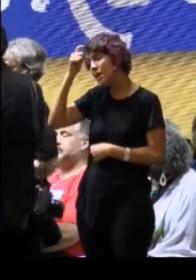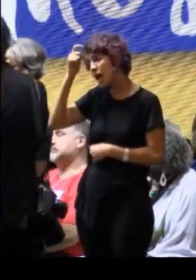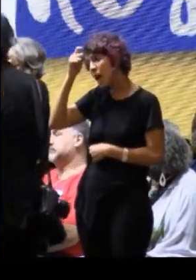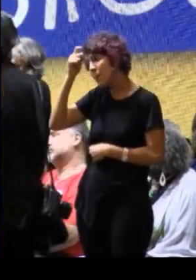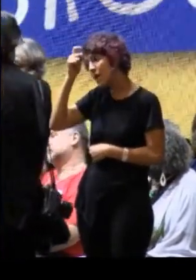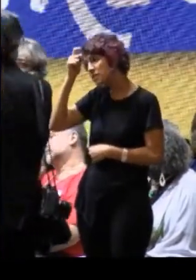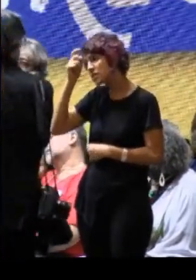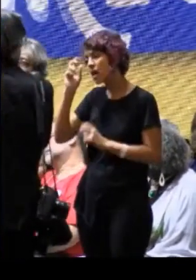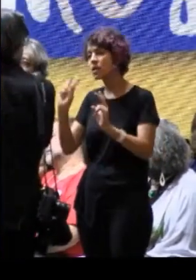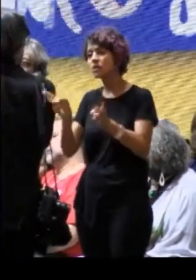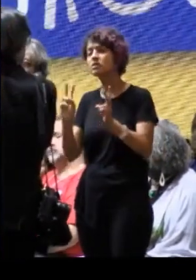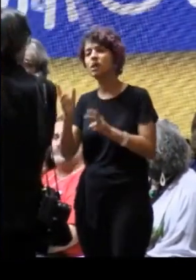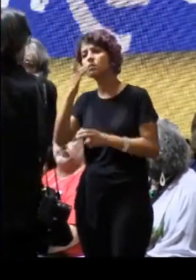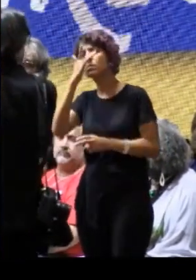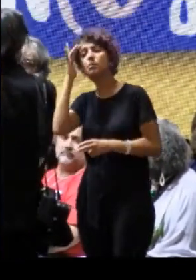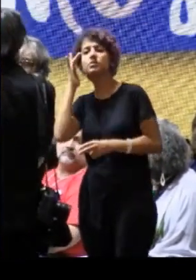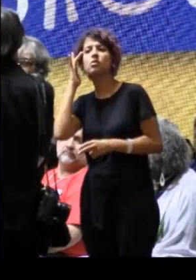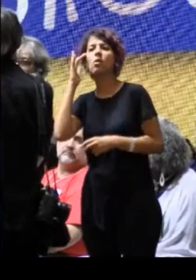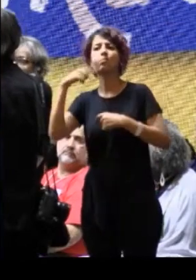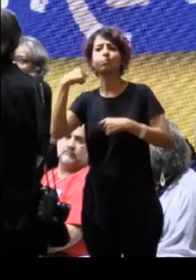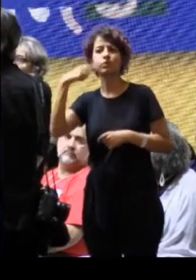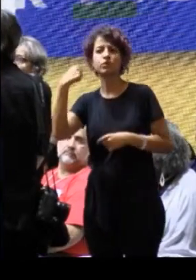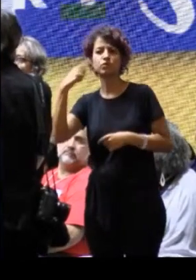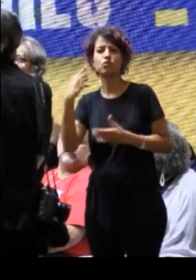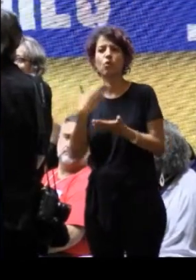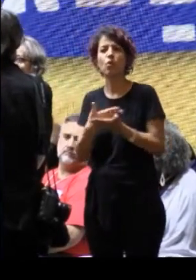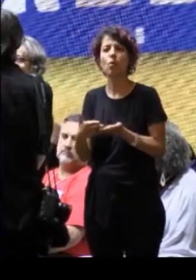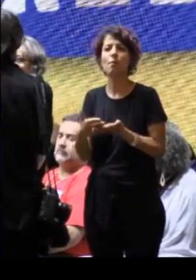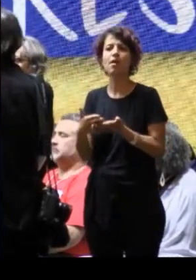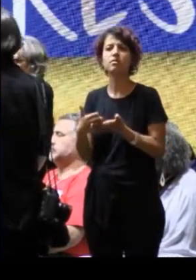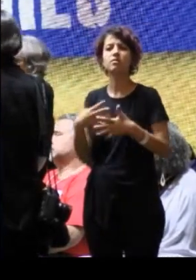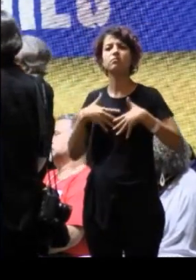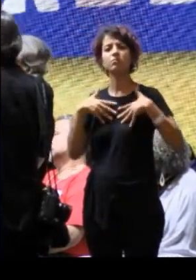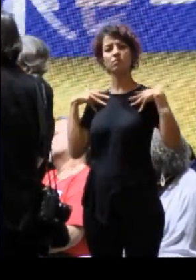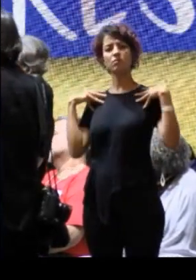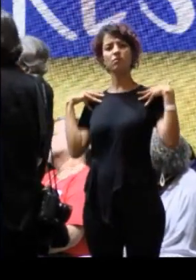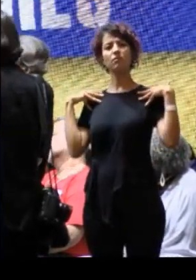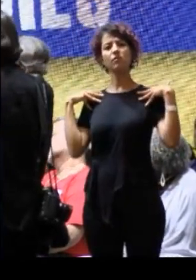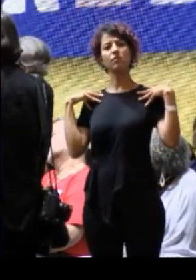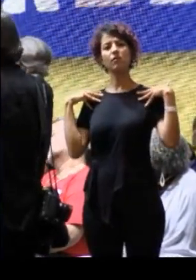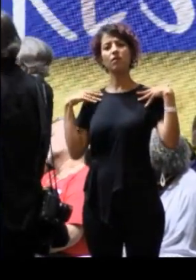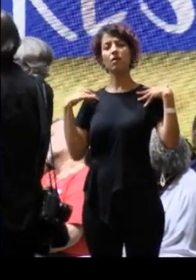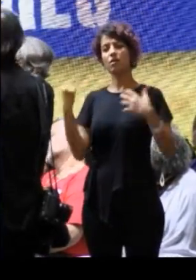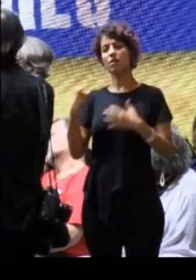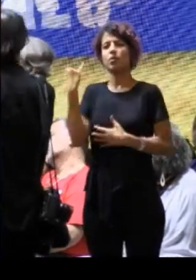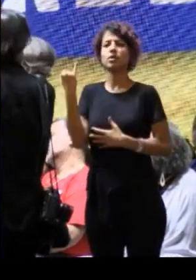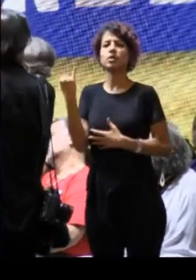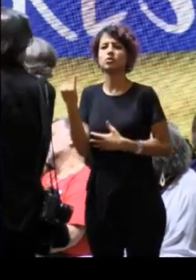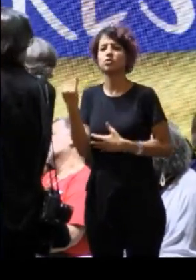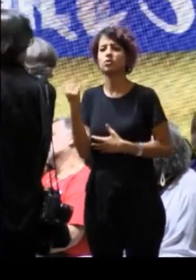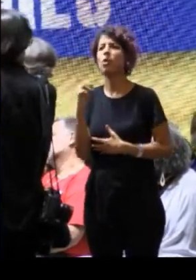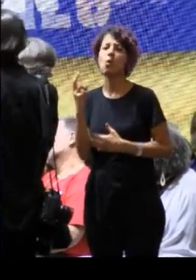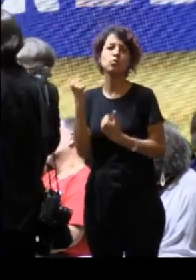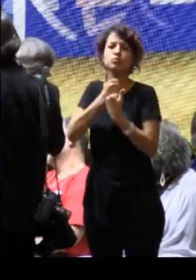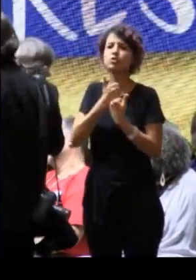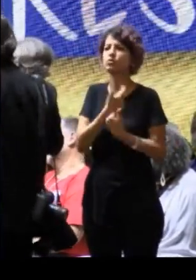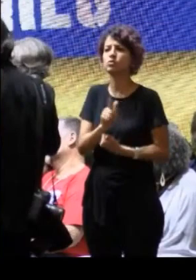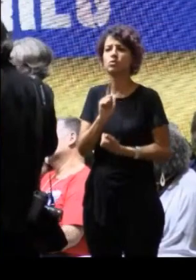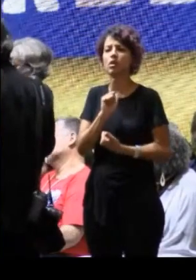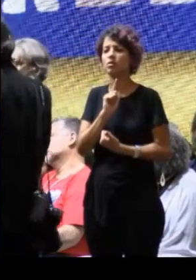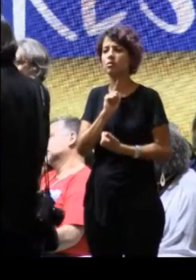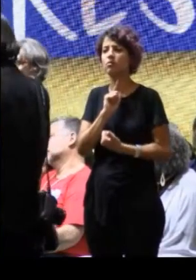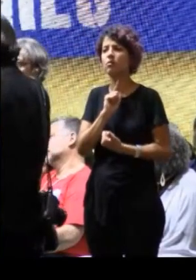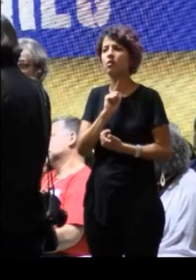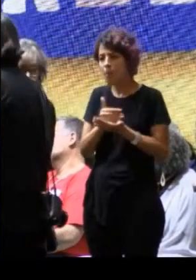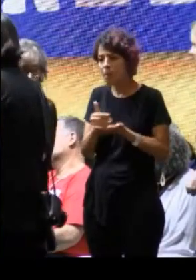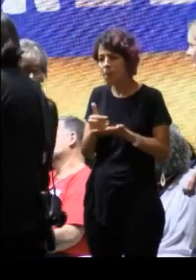toda vez que um dirigente político começa a se achar imprescindível ou insubstituível,